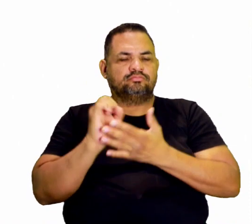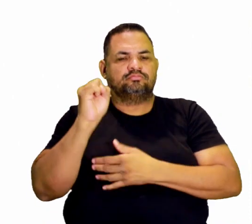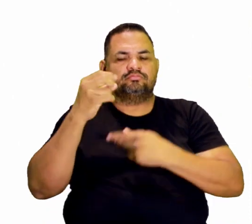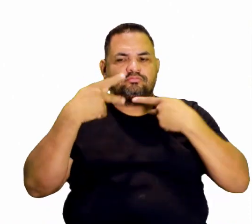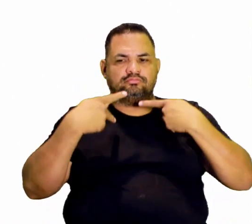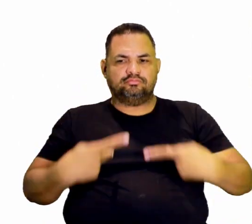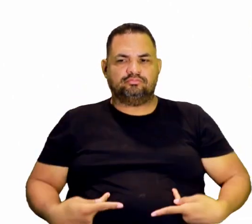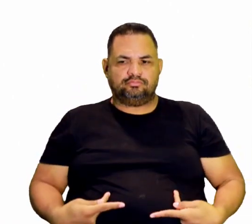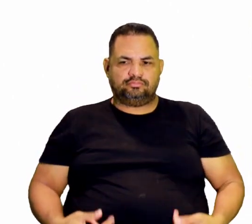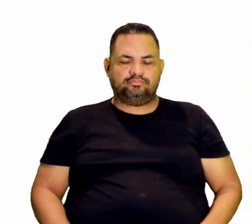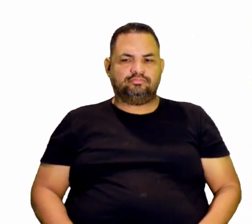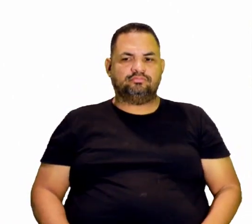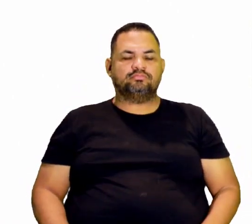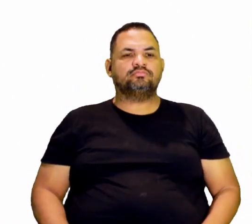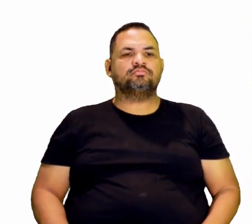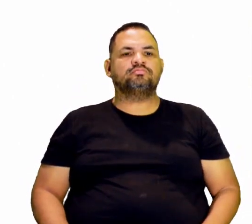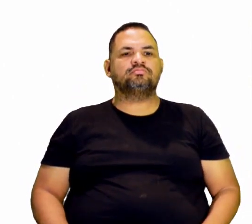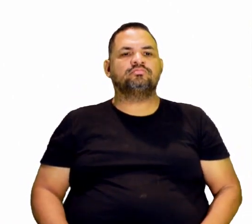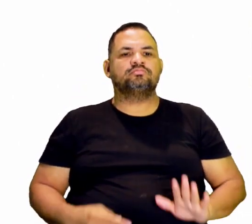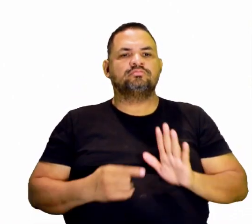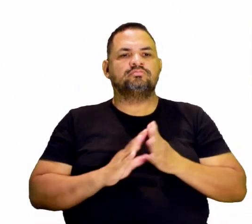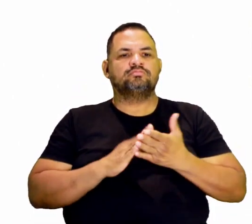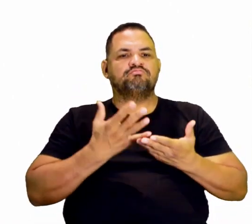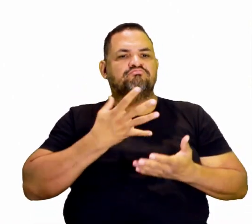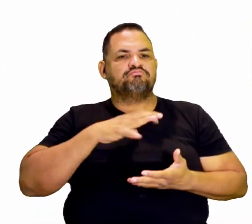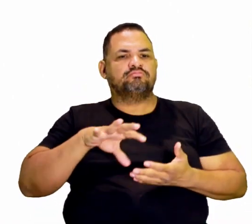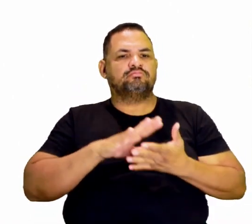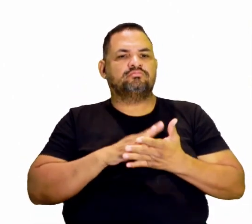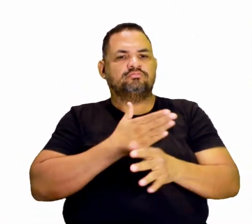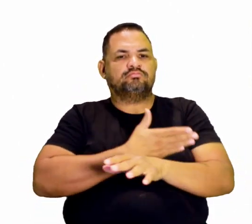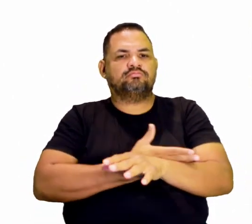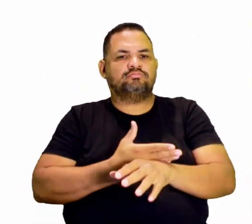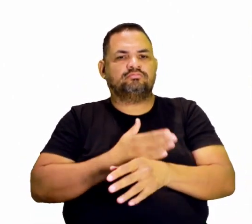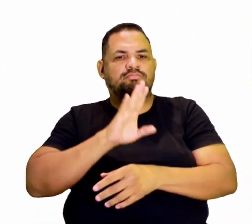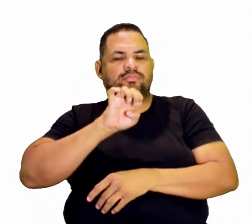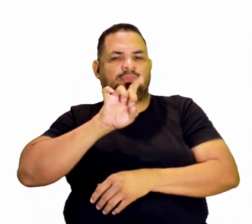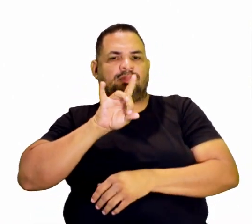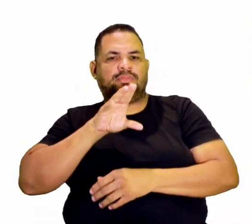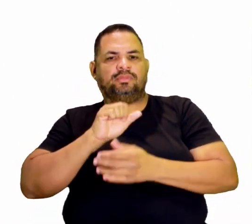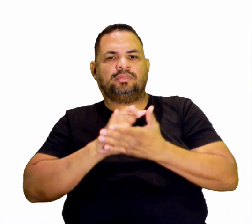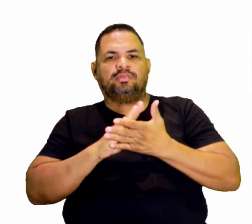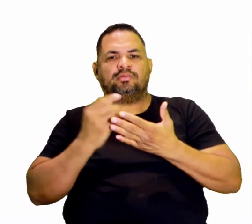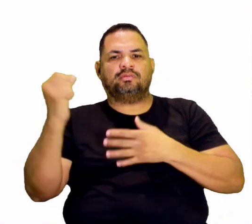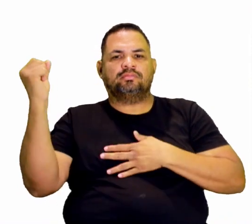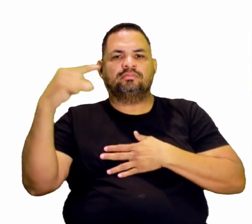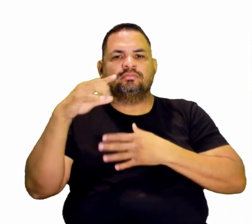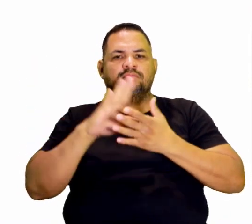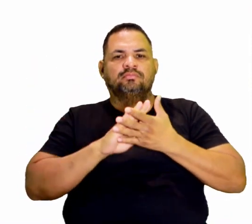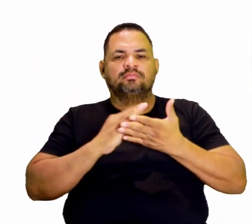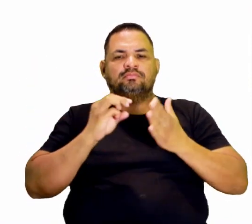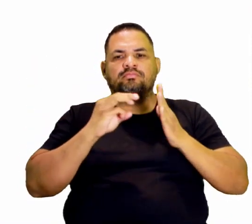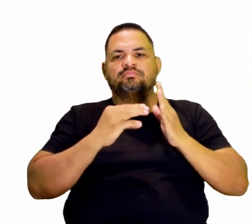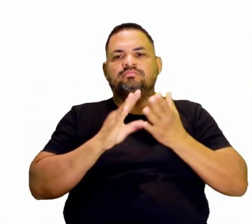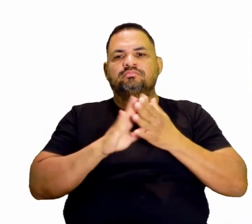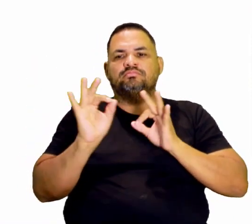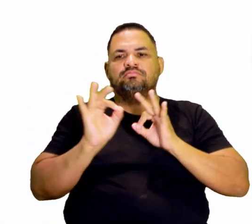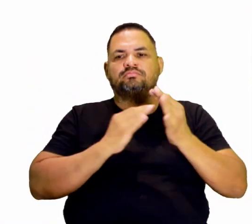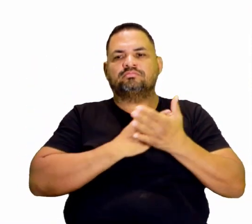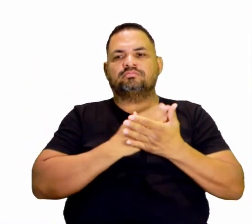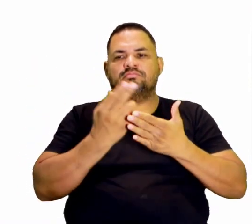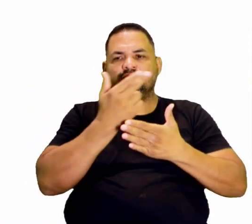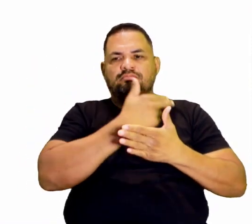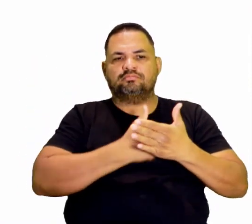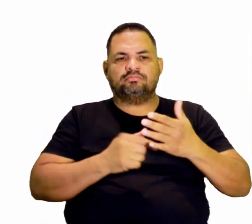naturalista da figura humana. Recusa nos hábitos de ateliê, como iluminar modelos e começar com um desenho